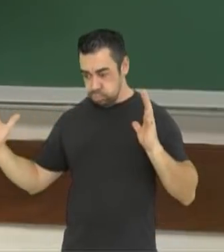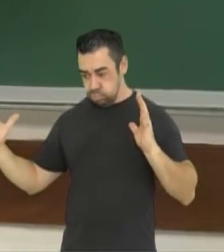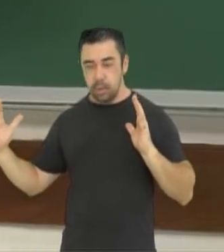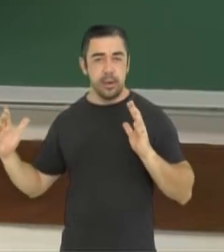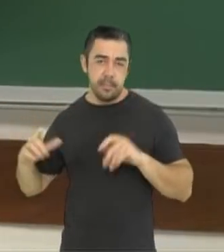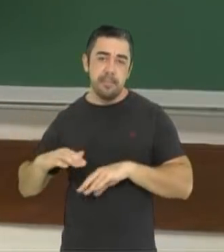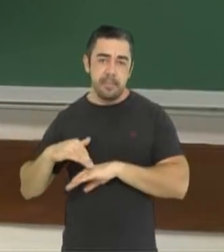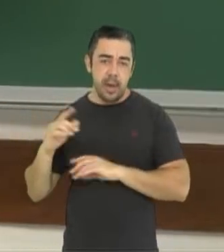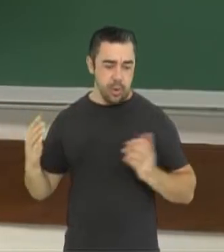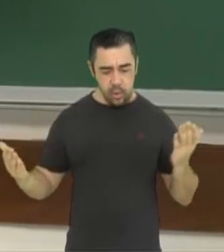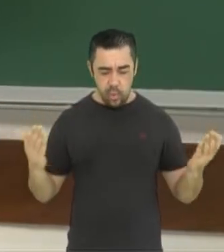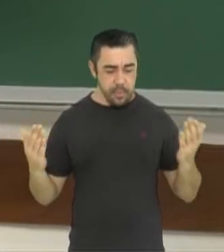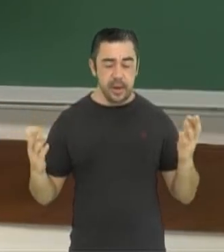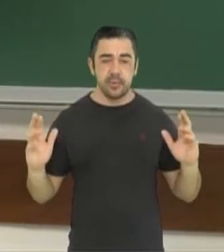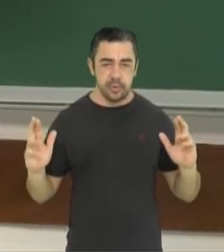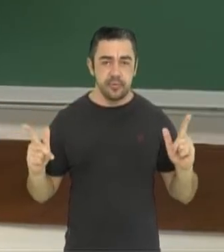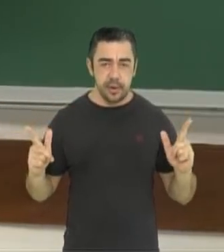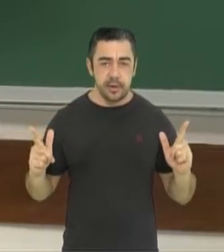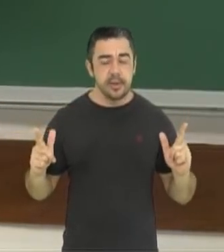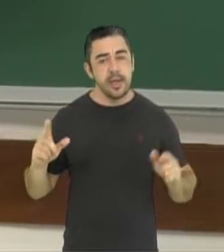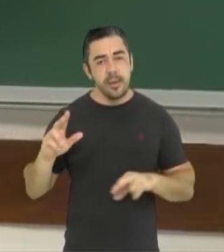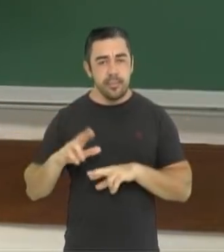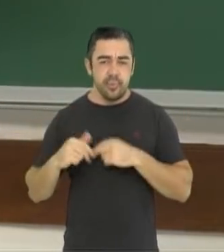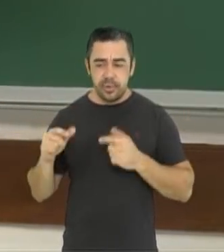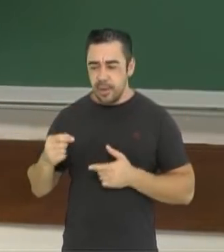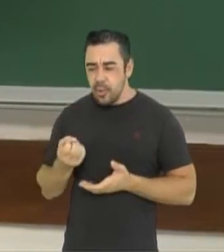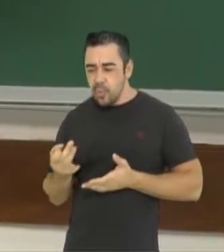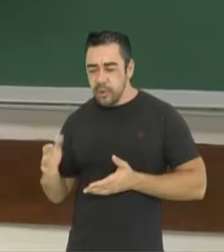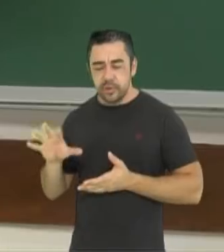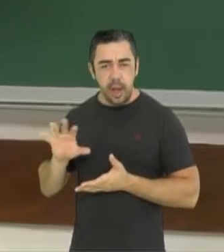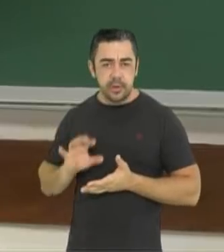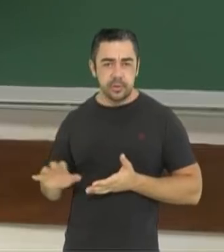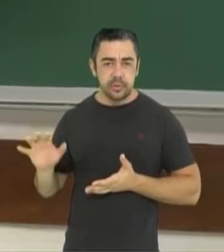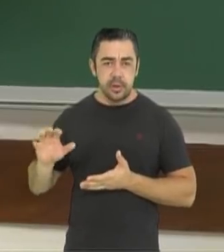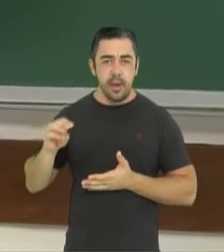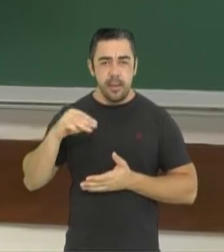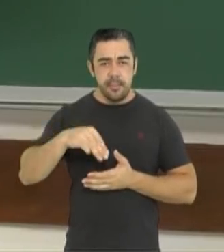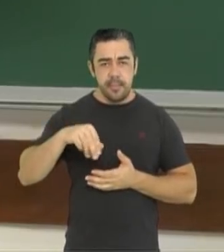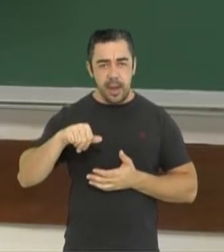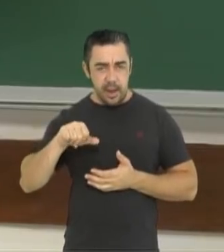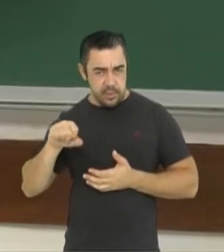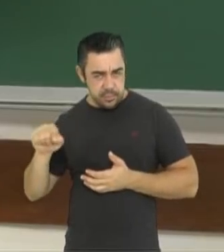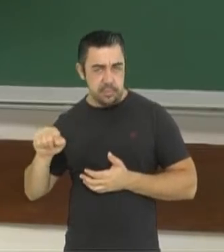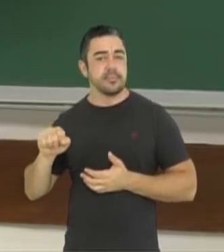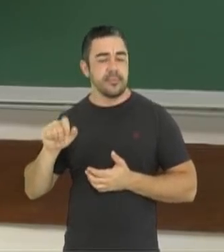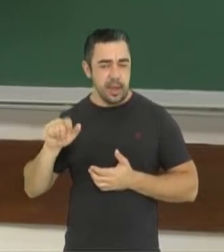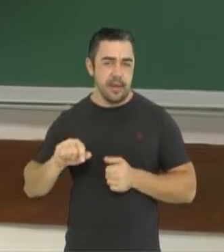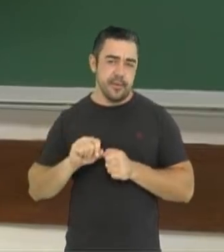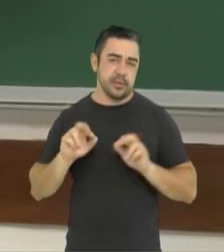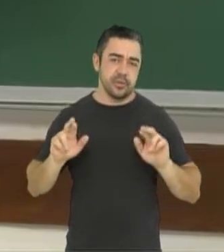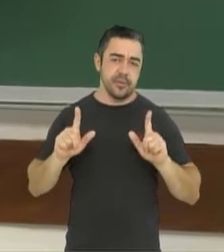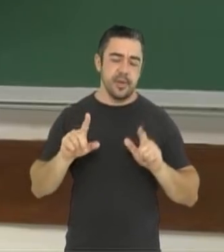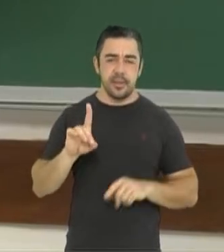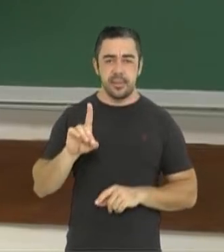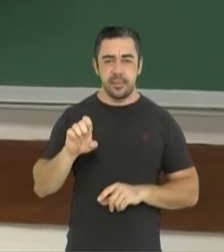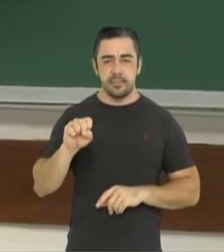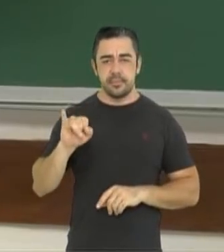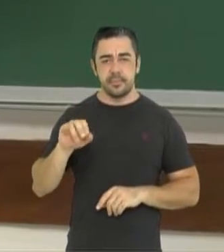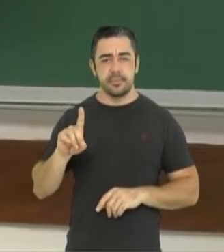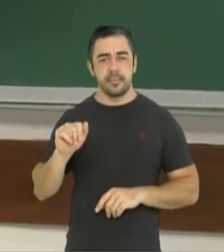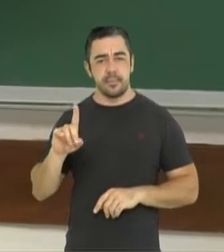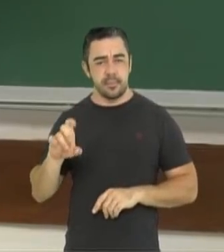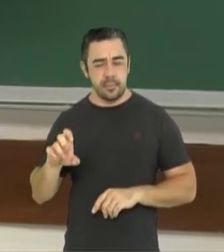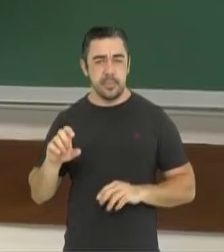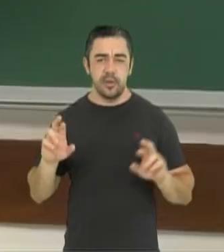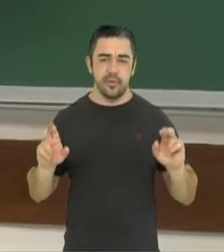ocupar um espaço grande assim, e é essa distribuição dessa quantidade de massa que faz a densidade deles ser diferente. Então, a